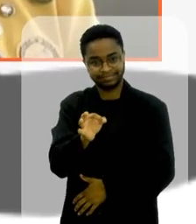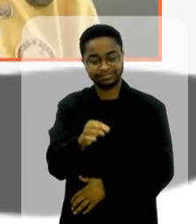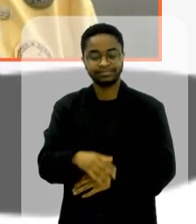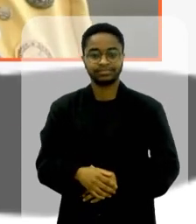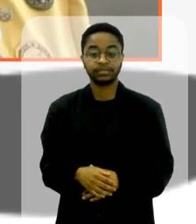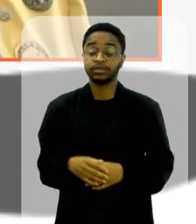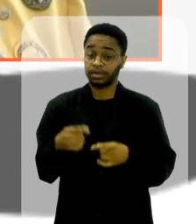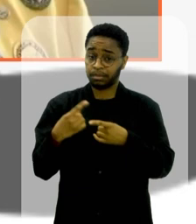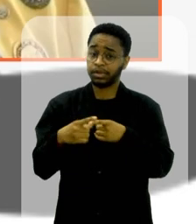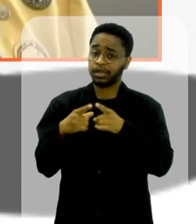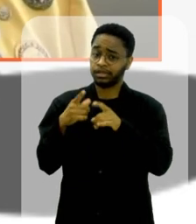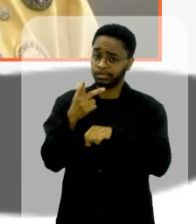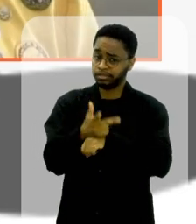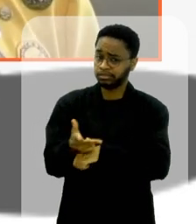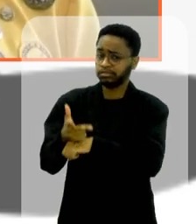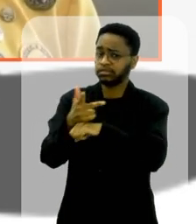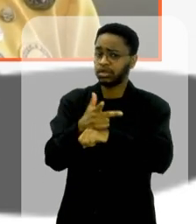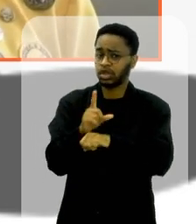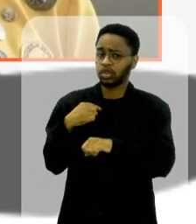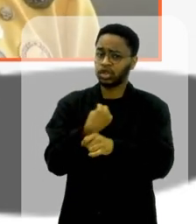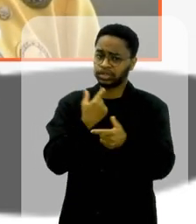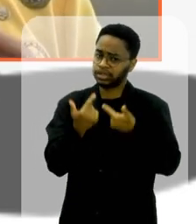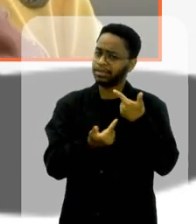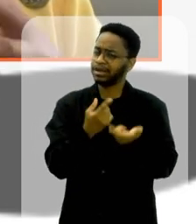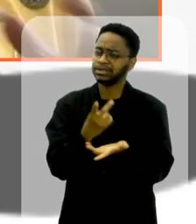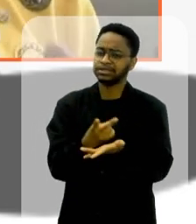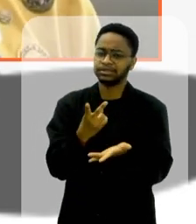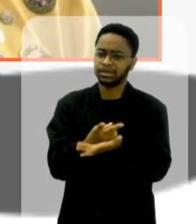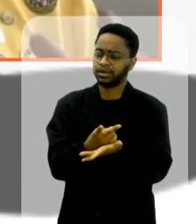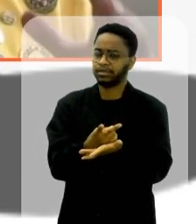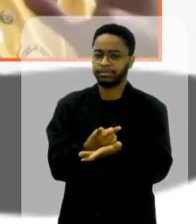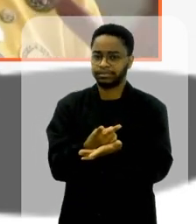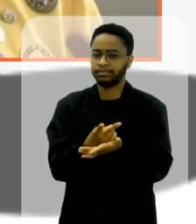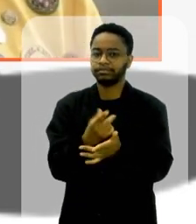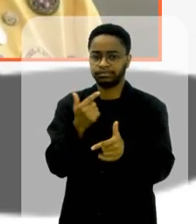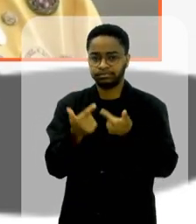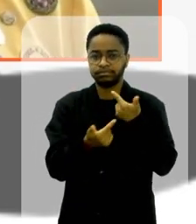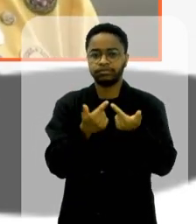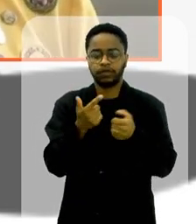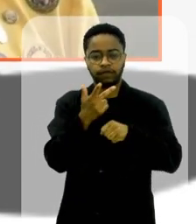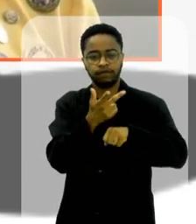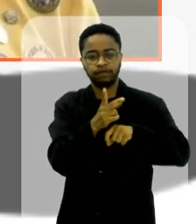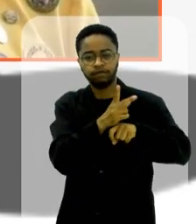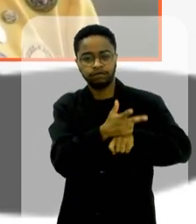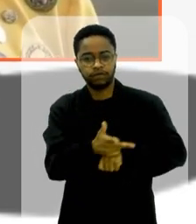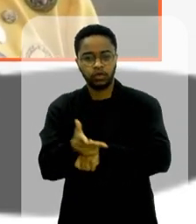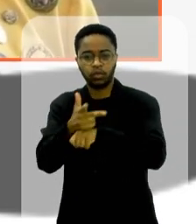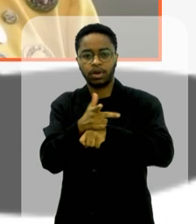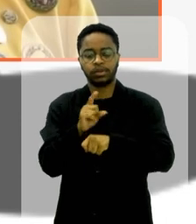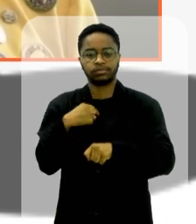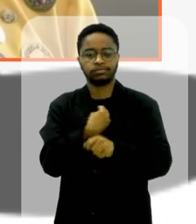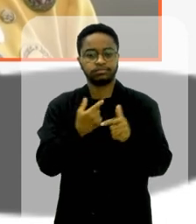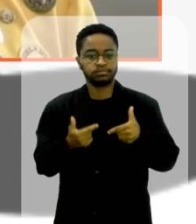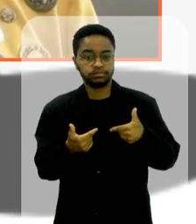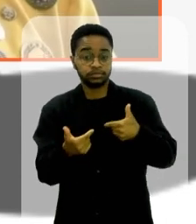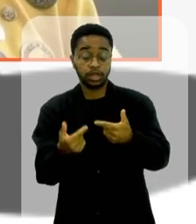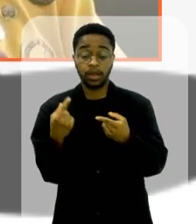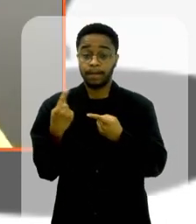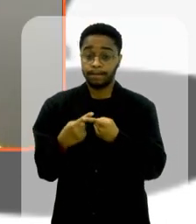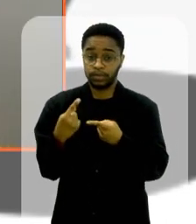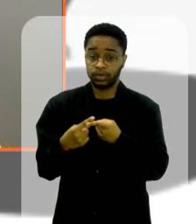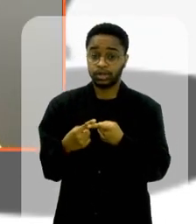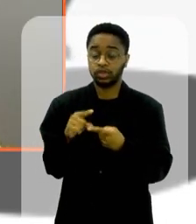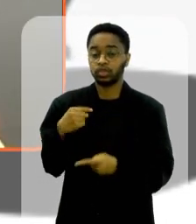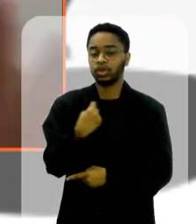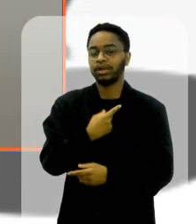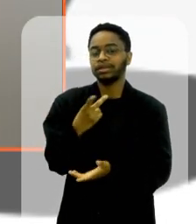É, fez uma cobertura intensa lá do nosso trabalho, sempre, sempre está fazendo a cobertura das nossas atividades, até